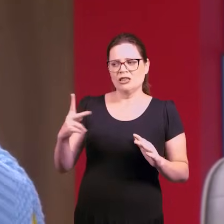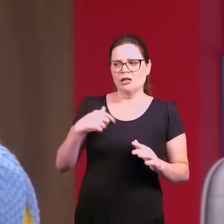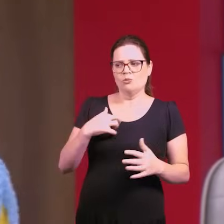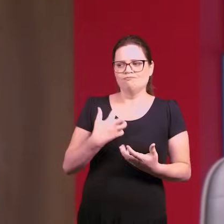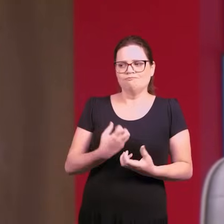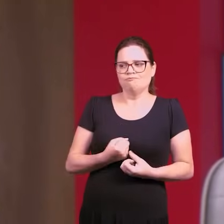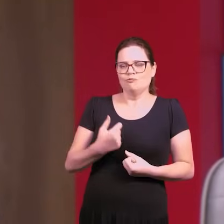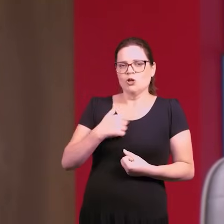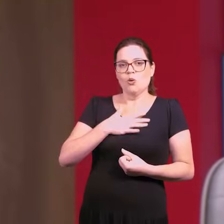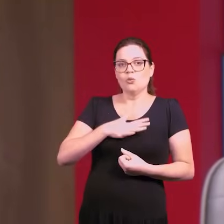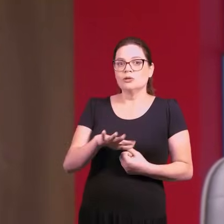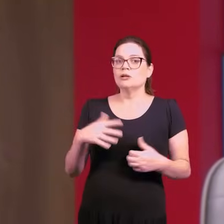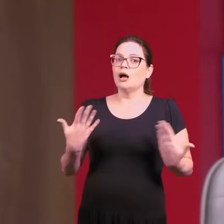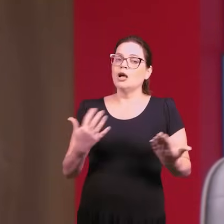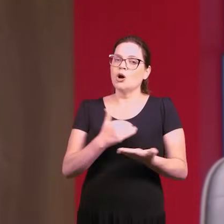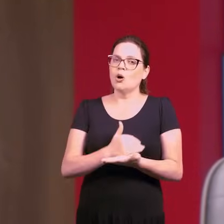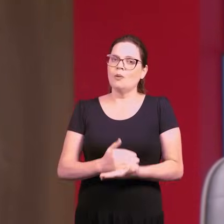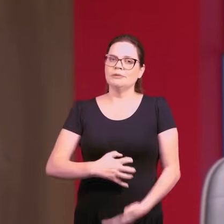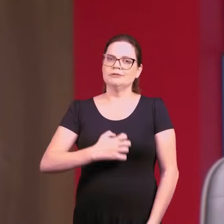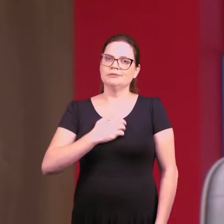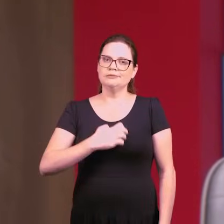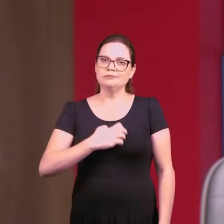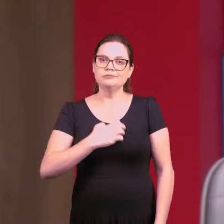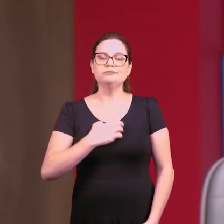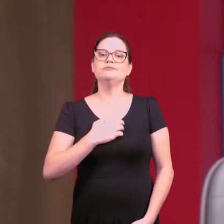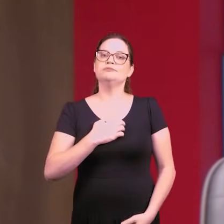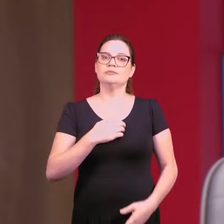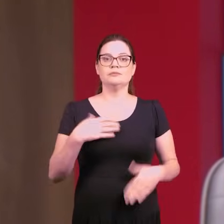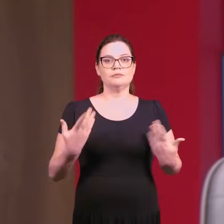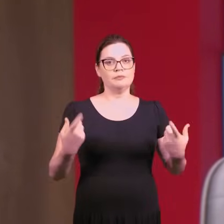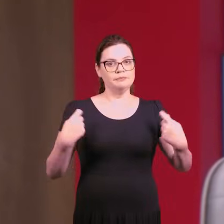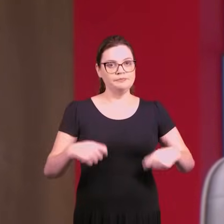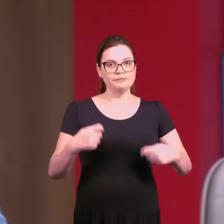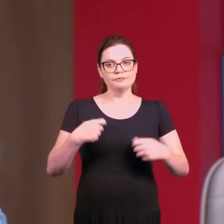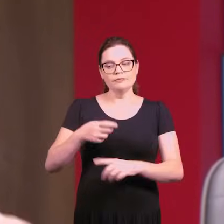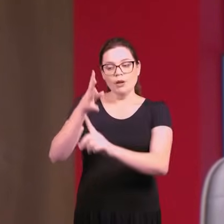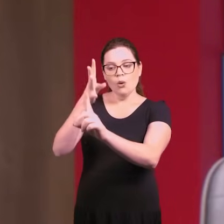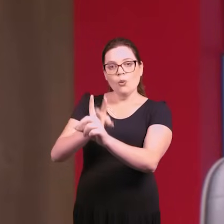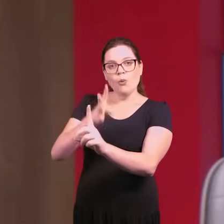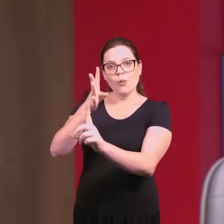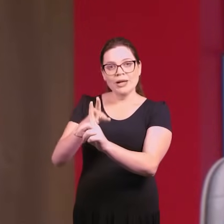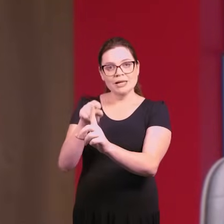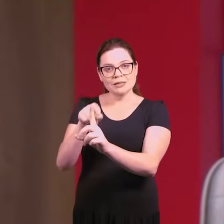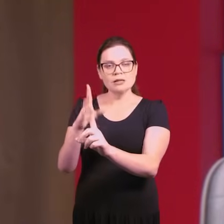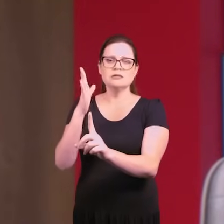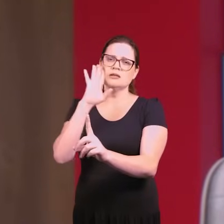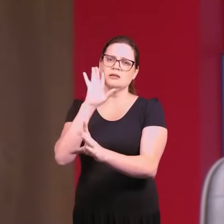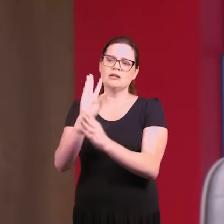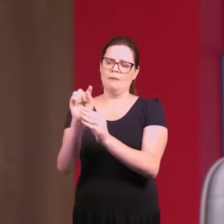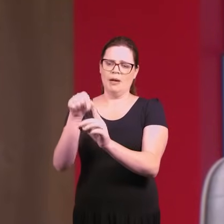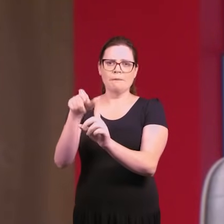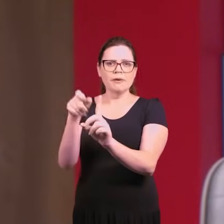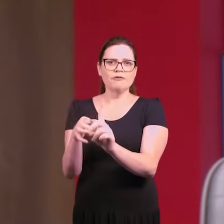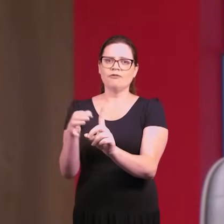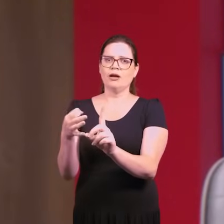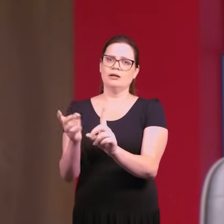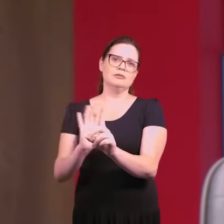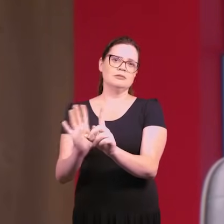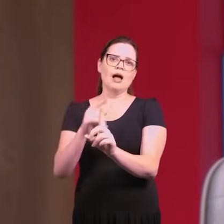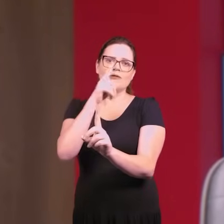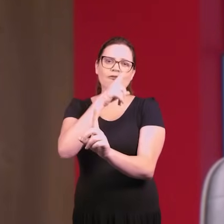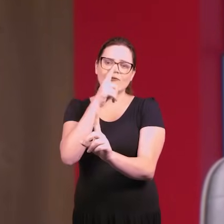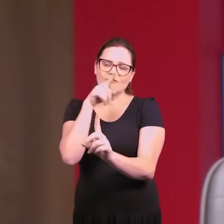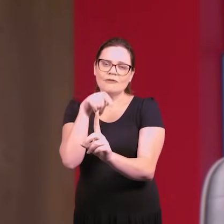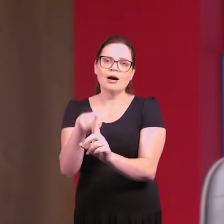rancor. Então isso é muito bom, é aceitar e conhecer aquela pessoa que você casou, né? O